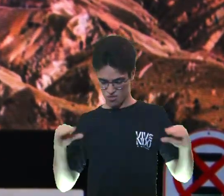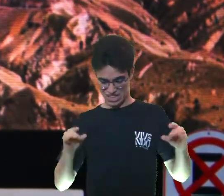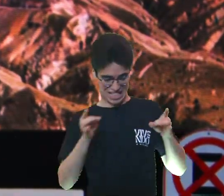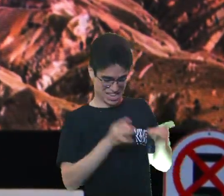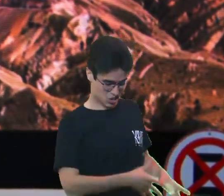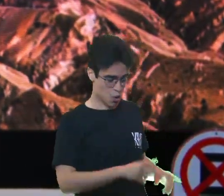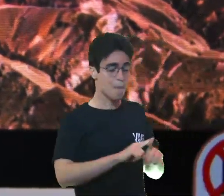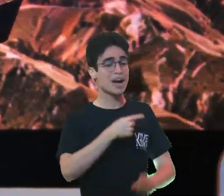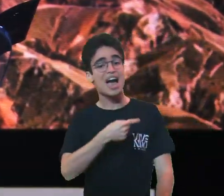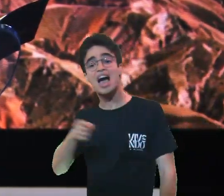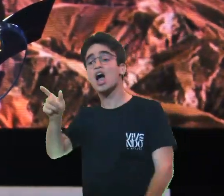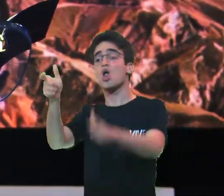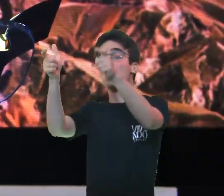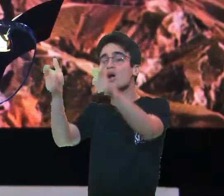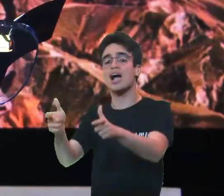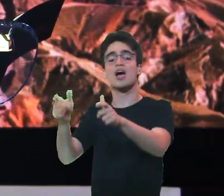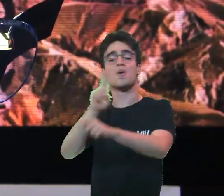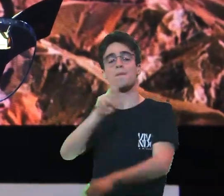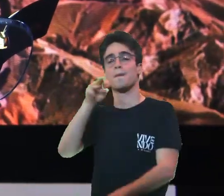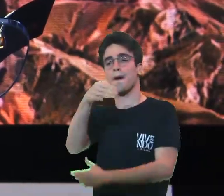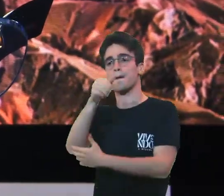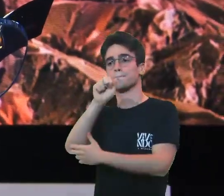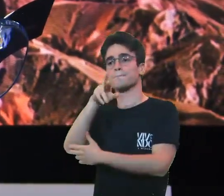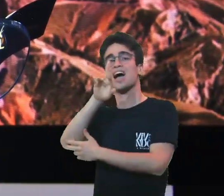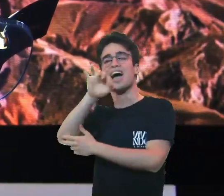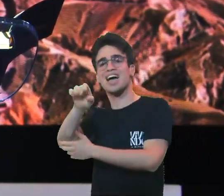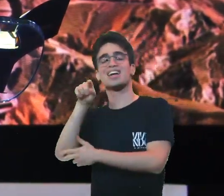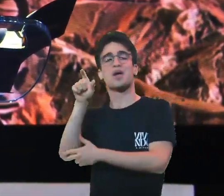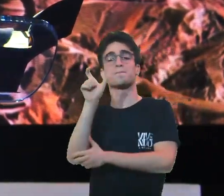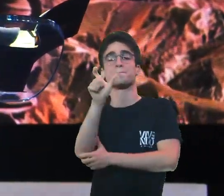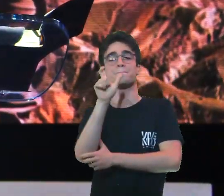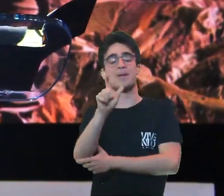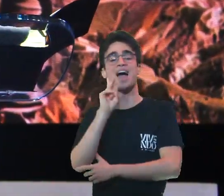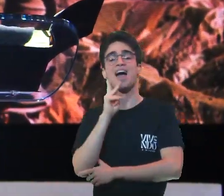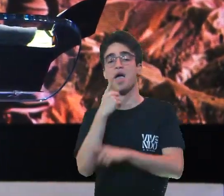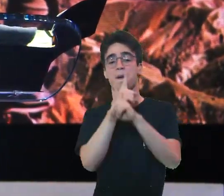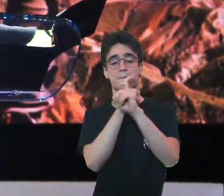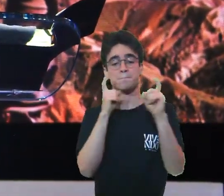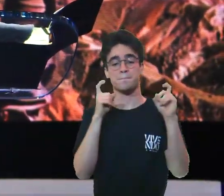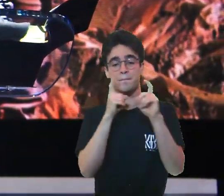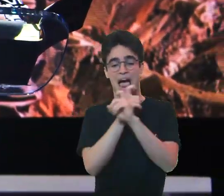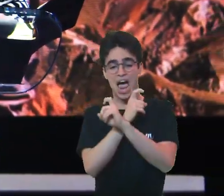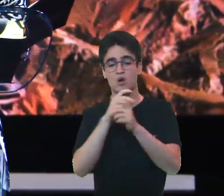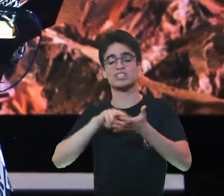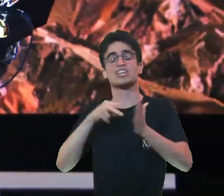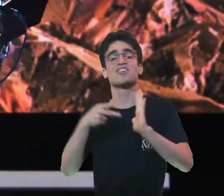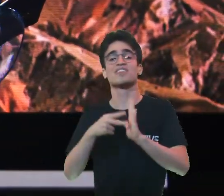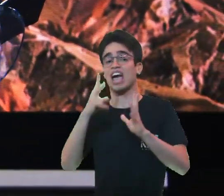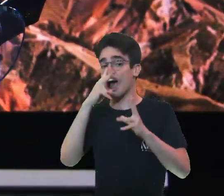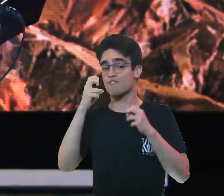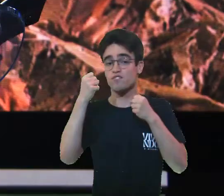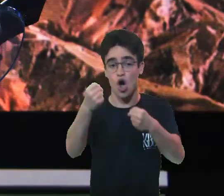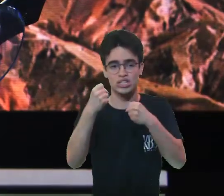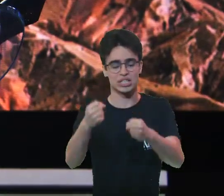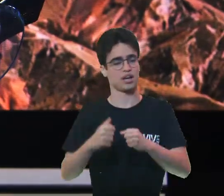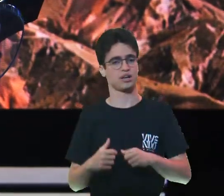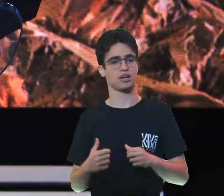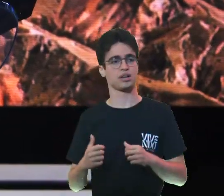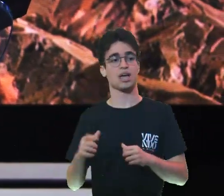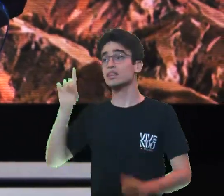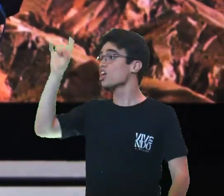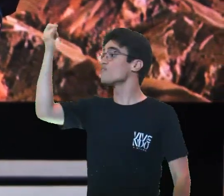nos carvalhais de Manre. A palavra no hebraico aqui é força. E o que Deus está dizendo para nós